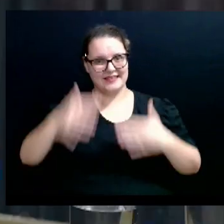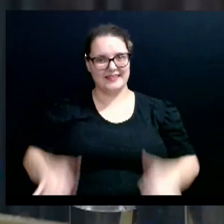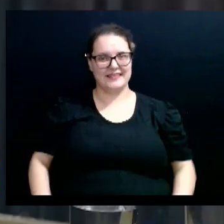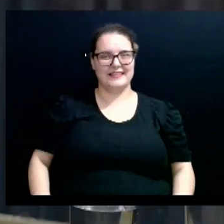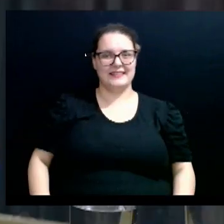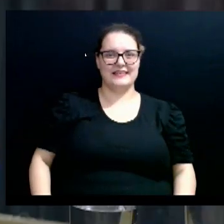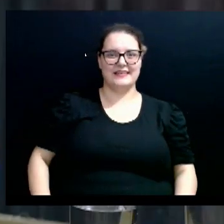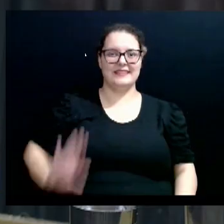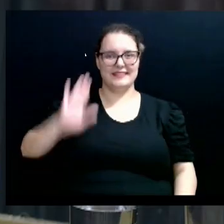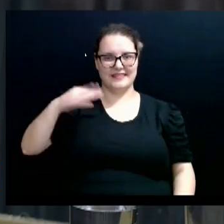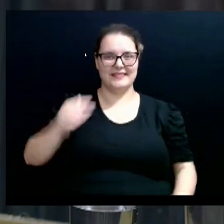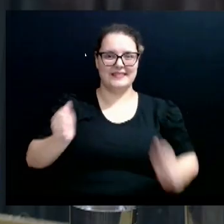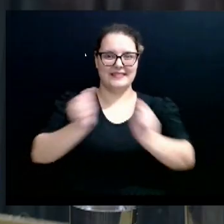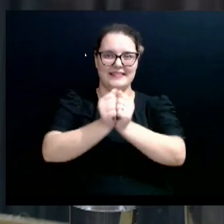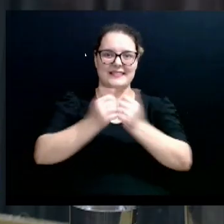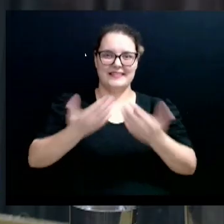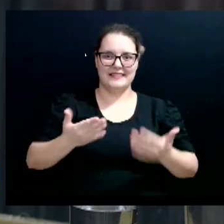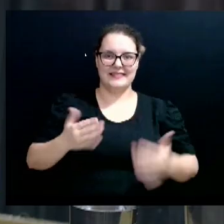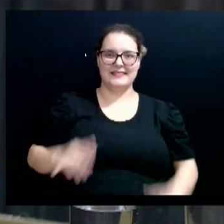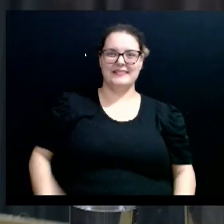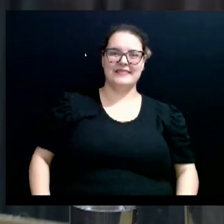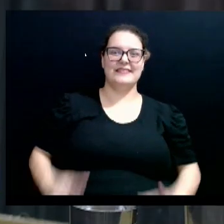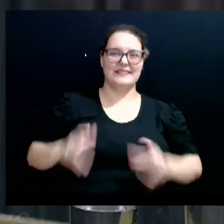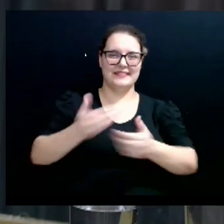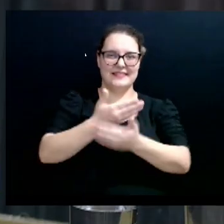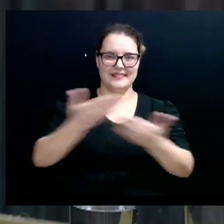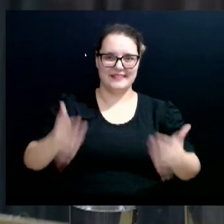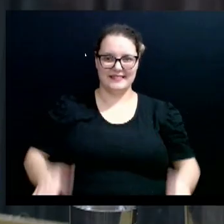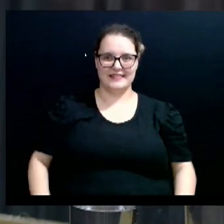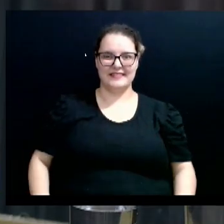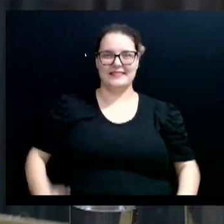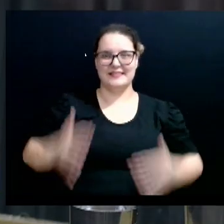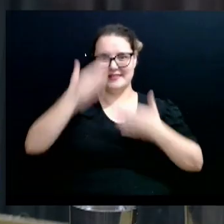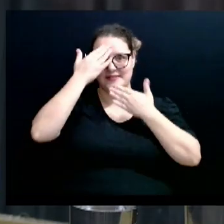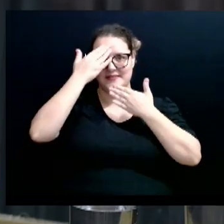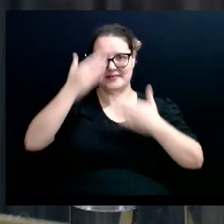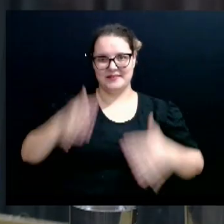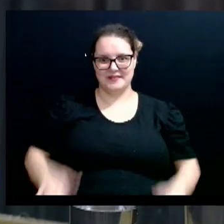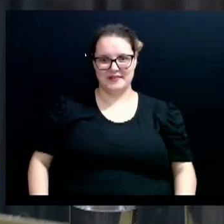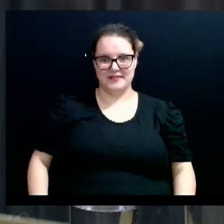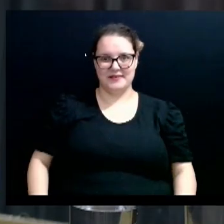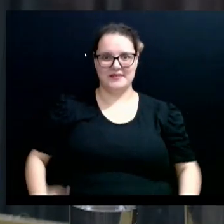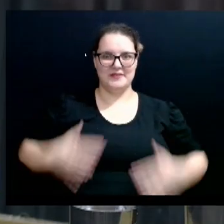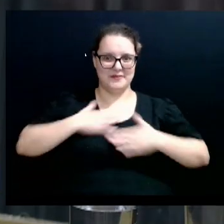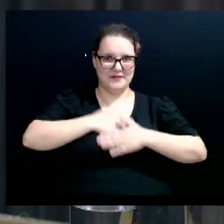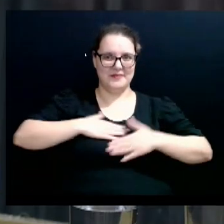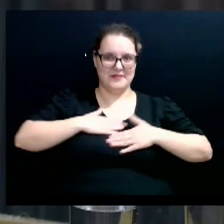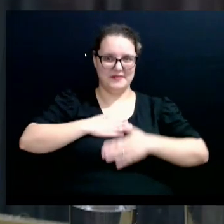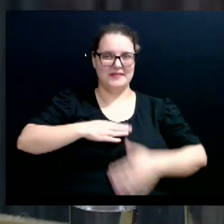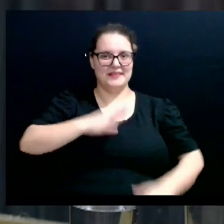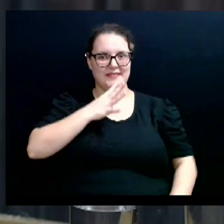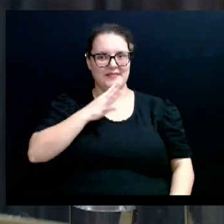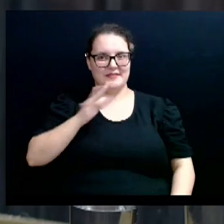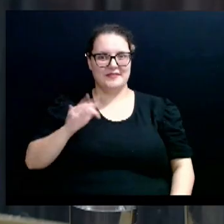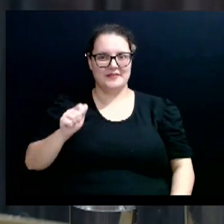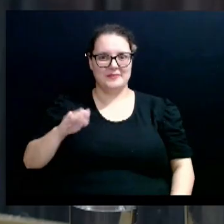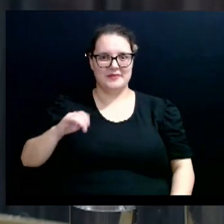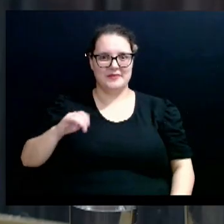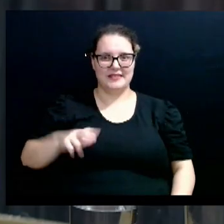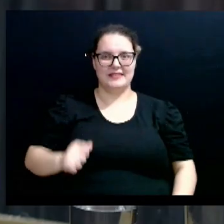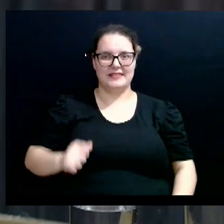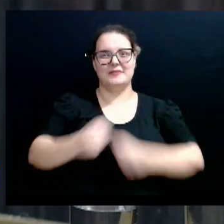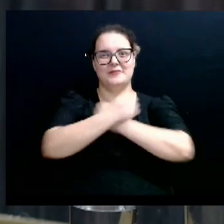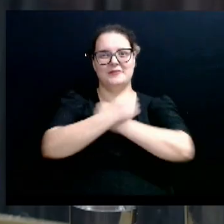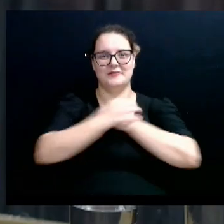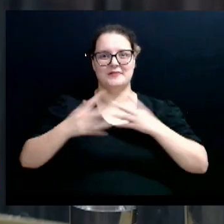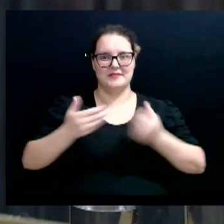aqui com você, com vocês todos. Muito obrigada, um prazer conhecer você também. Um abraço a todos vocês